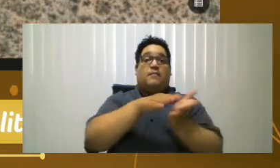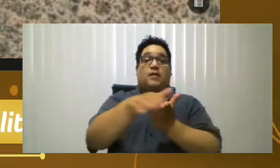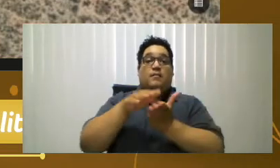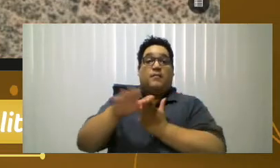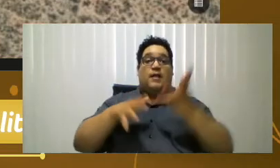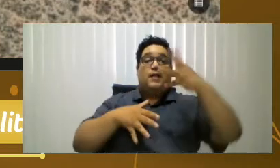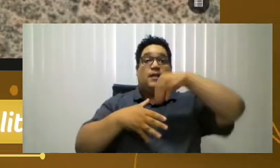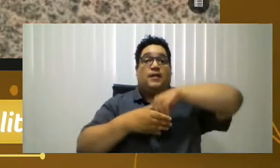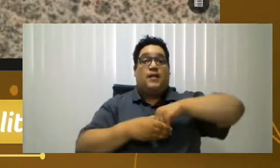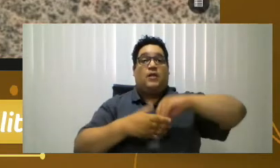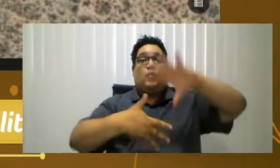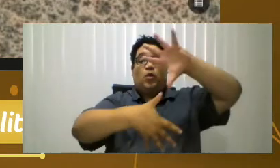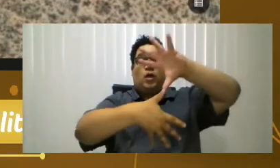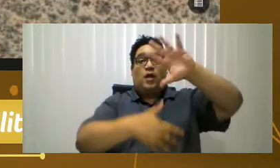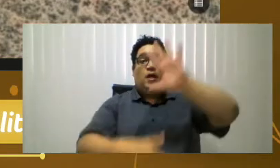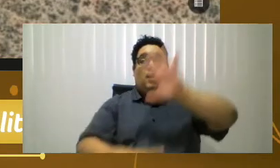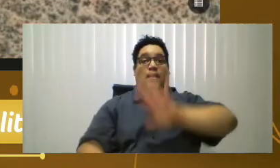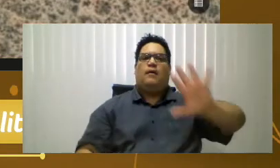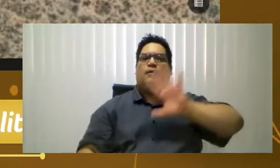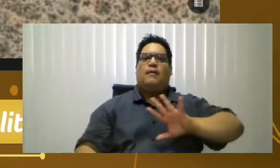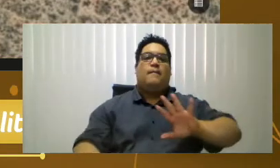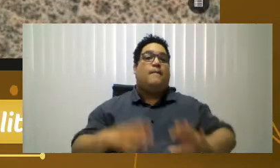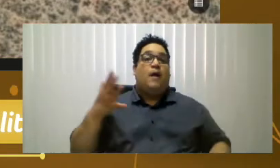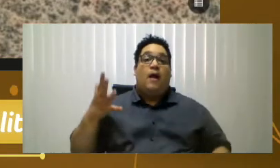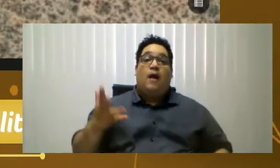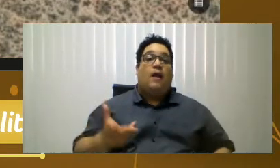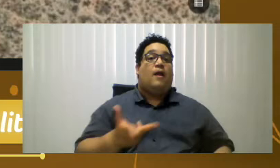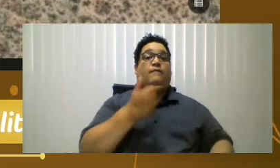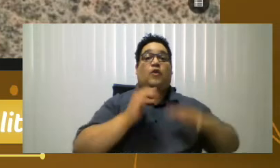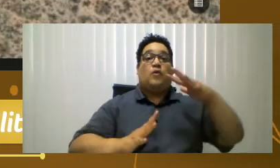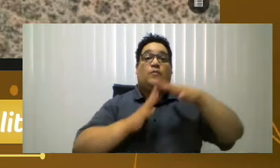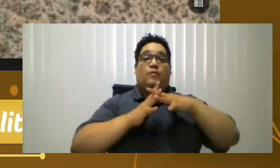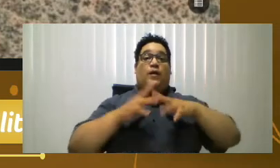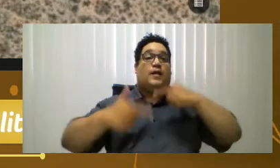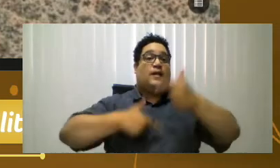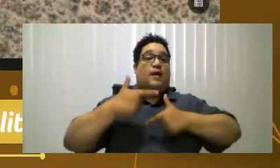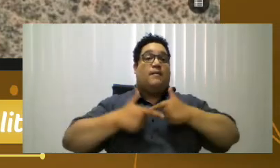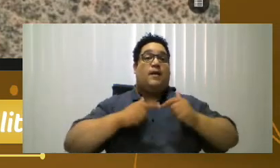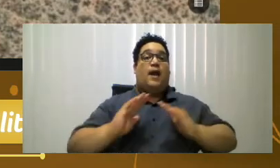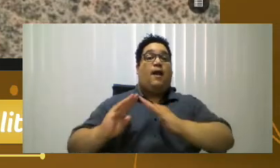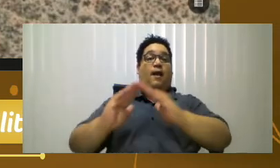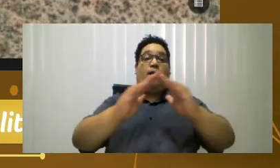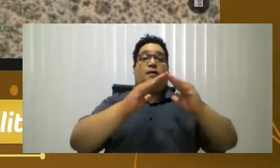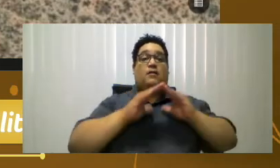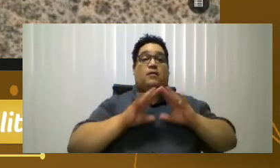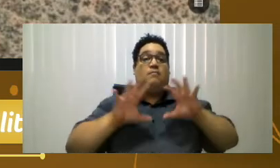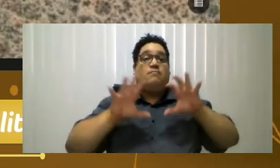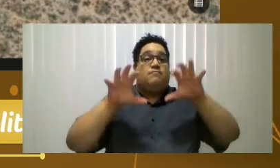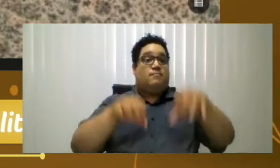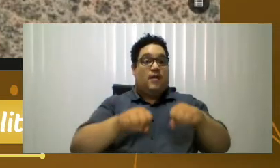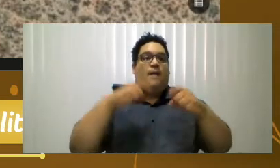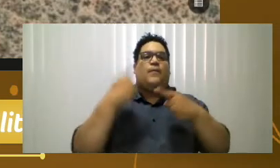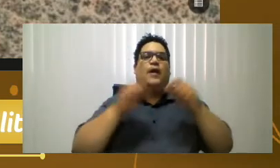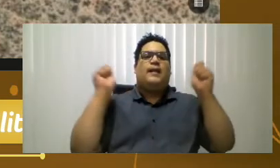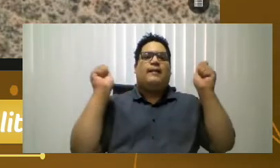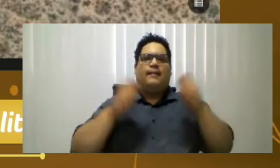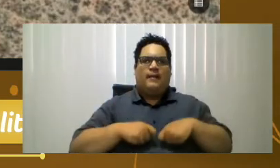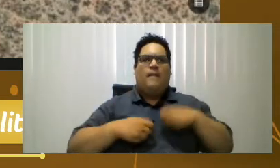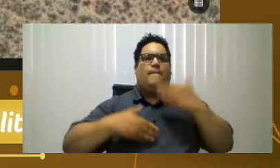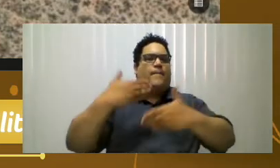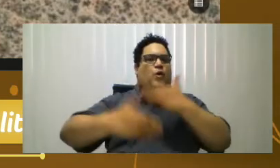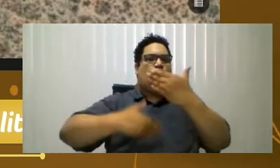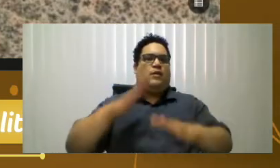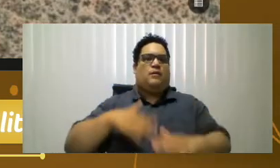da carta-imagem. É realmente espetacular isso para quem trabalha com ocupações irregulares, porque acelera demais o